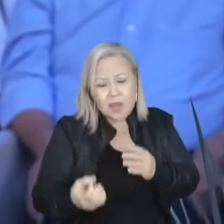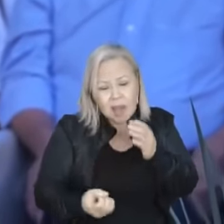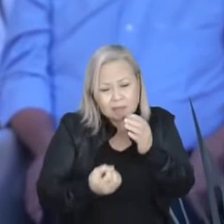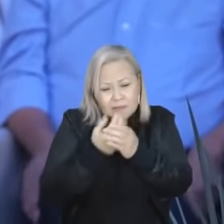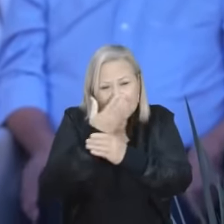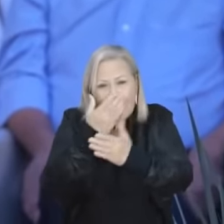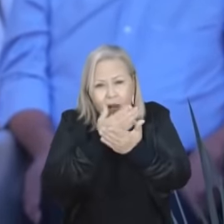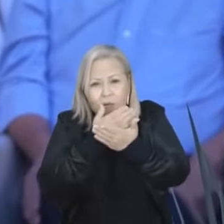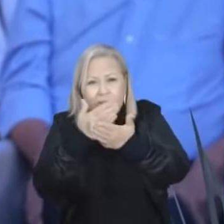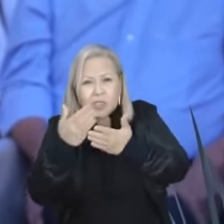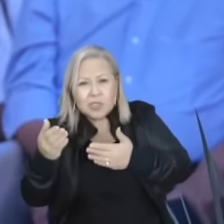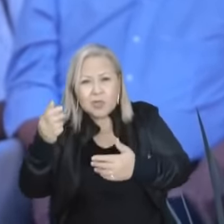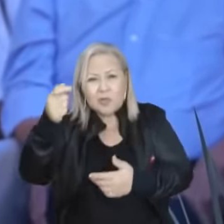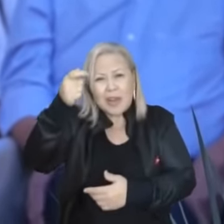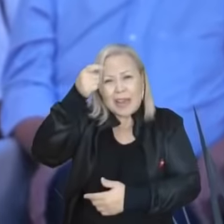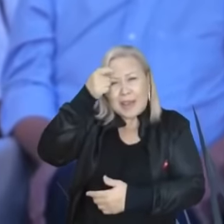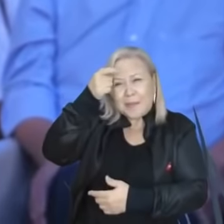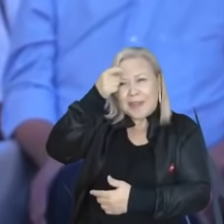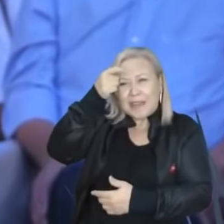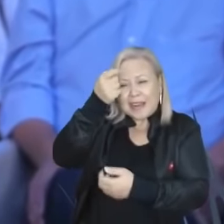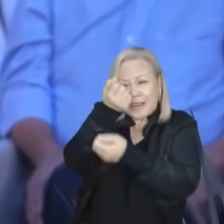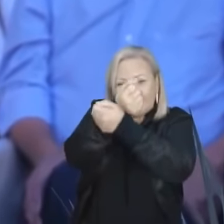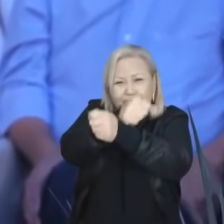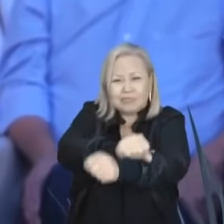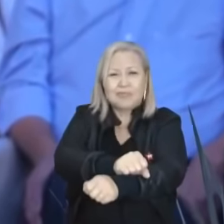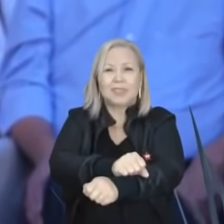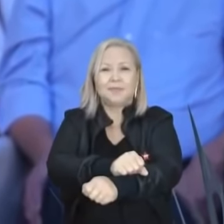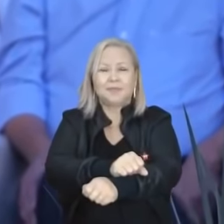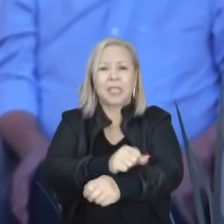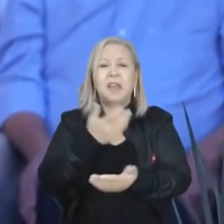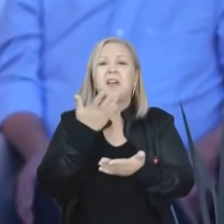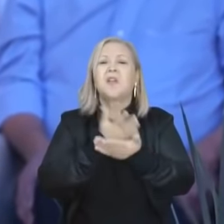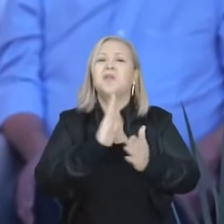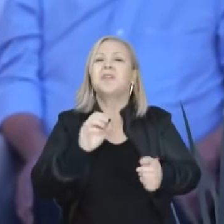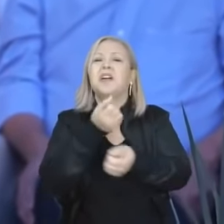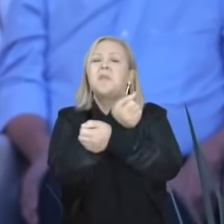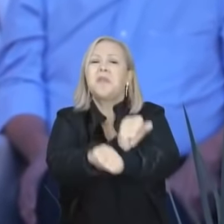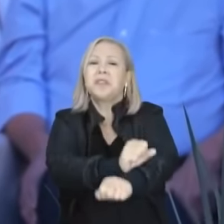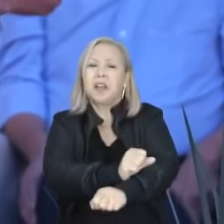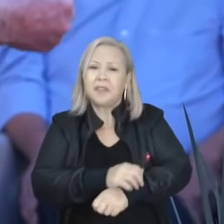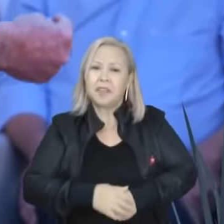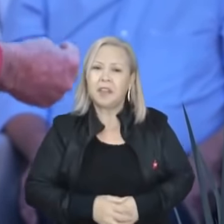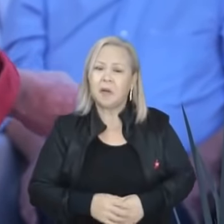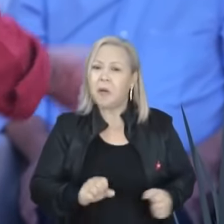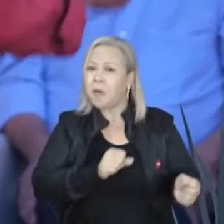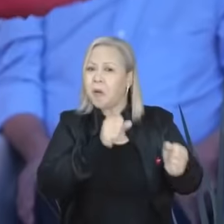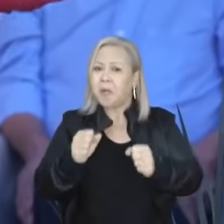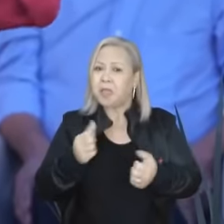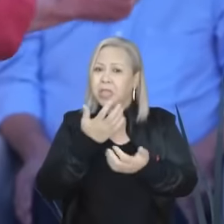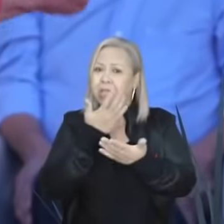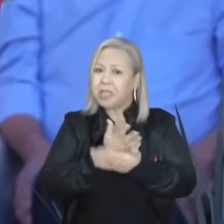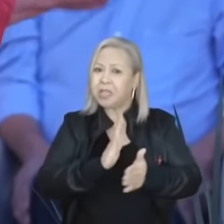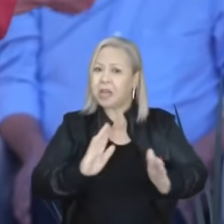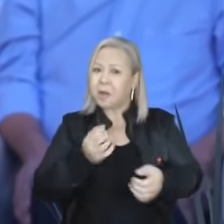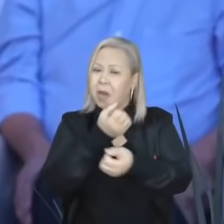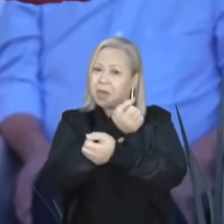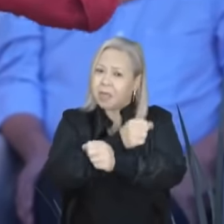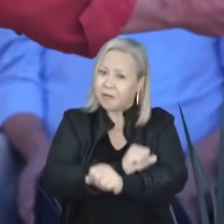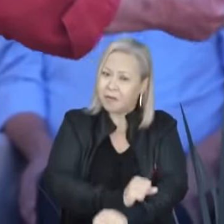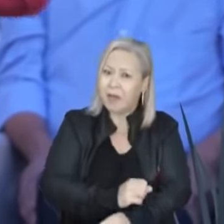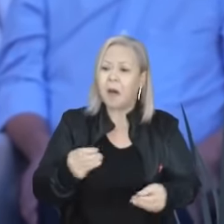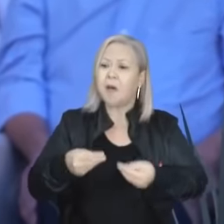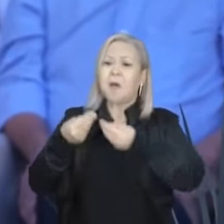mentalidade escravista. Quando se acabou com a escravidão, poderia ter se acabado com a escravidão e ter dado emprego para